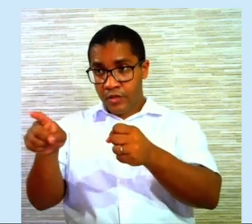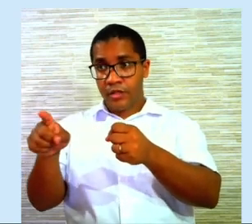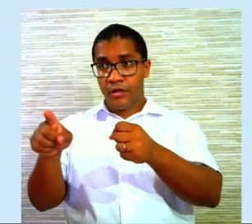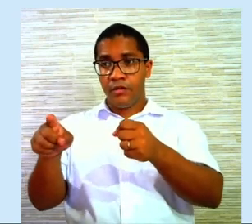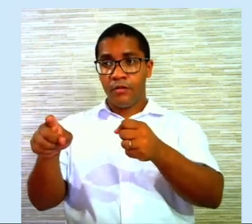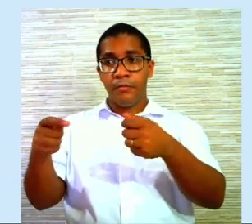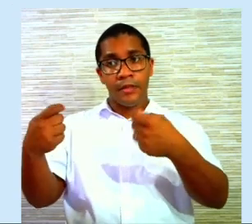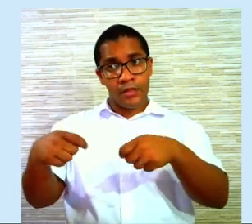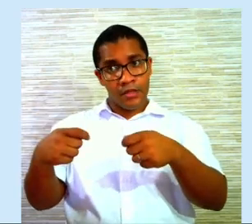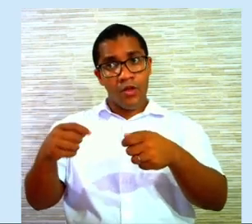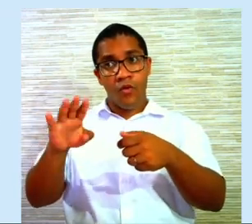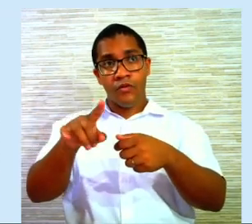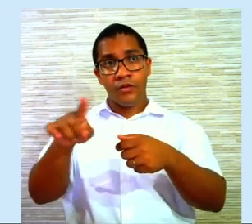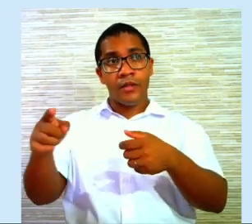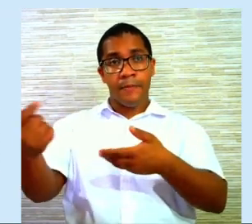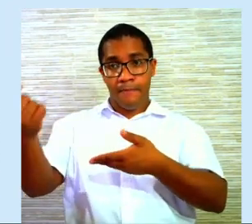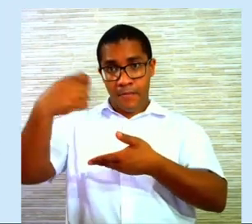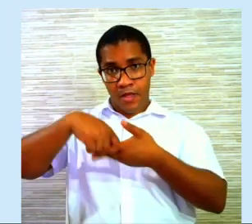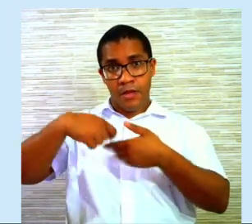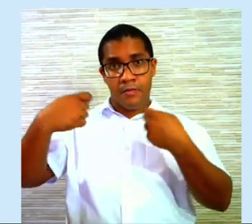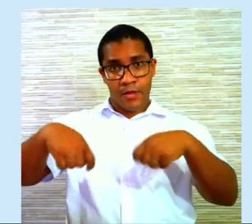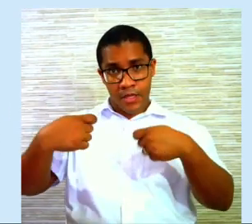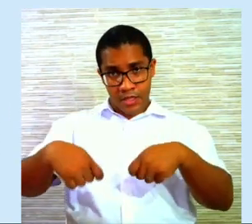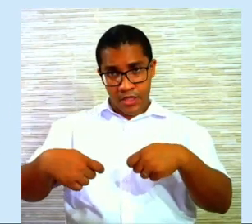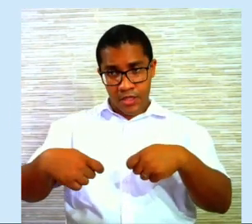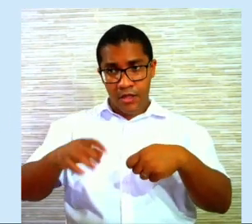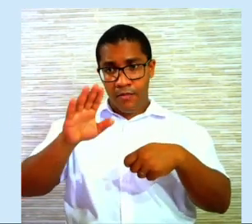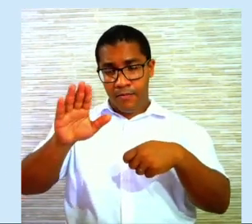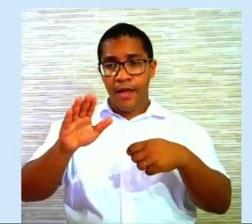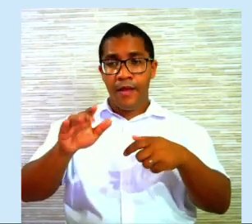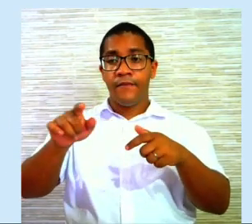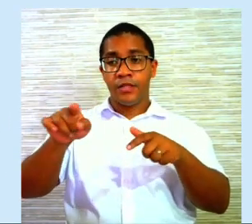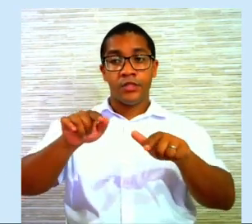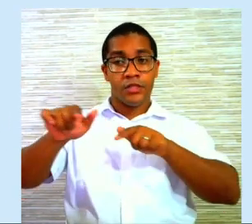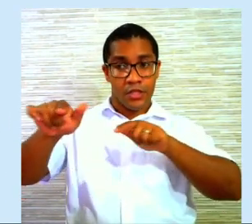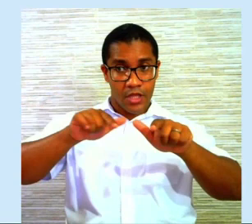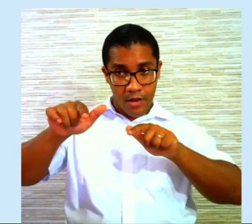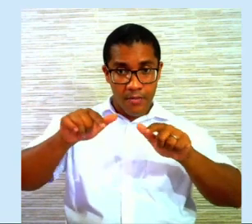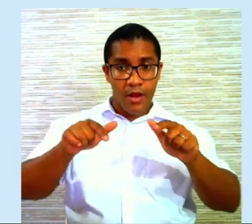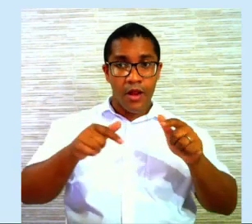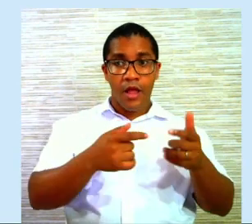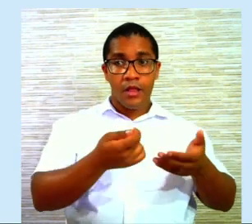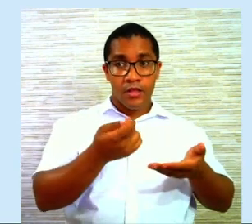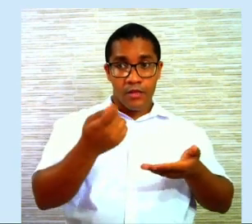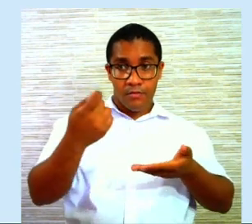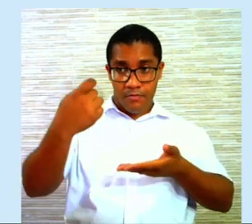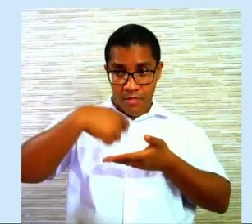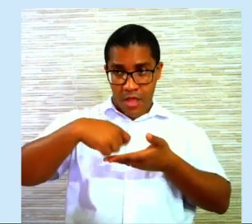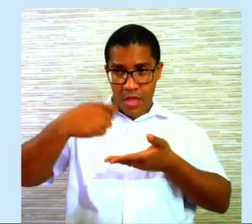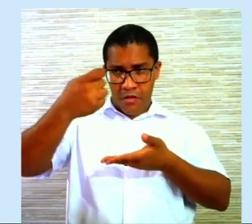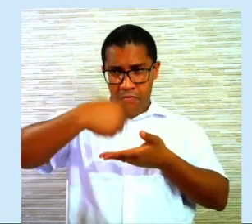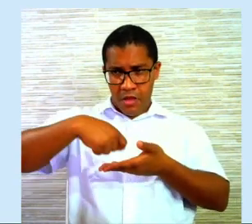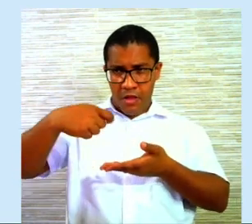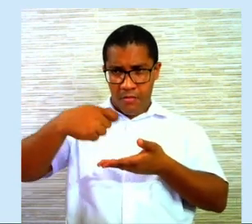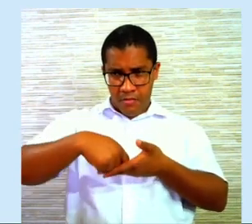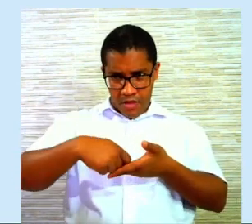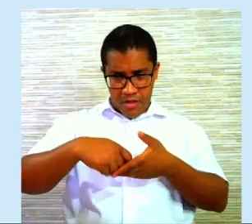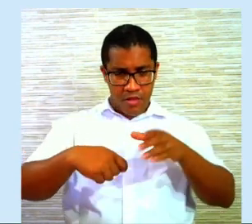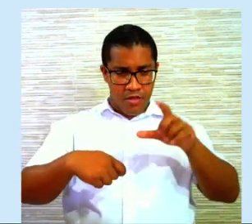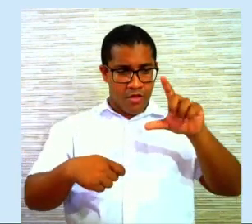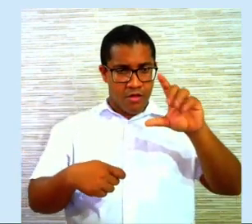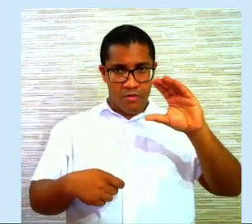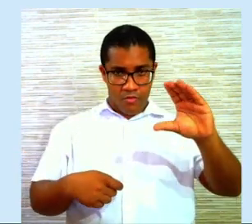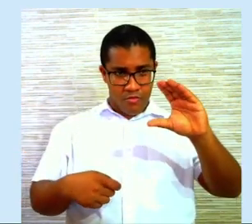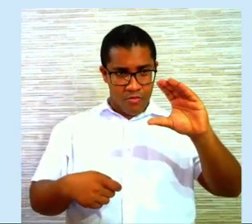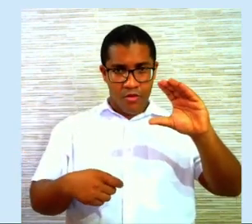pessoas que serão libertas após quitarem dívidas com determinadas pessoas, né?